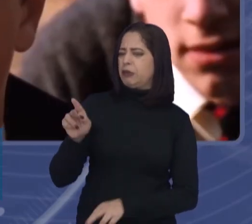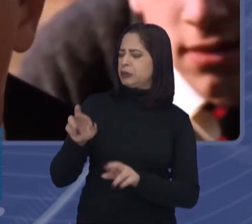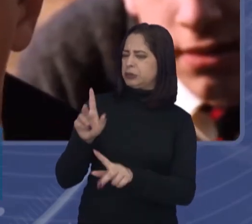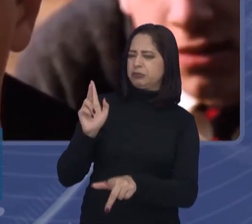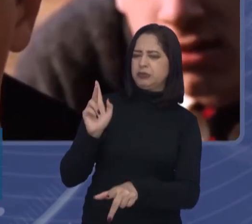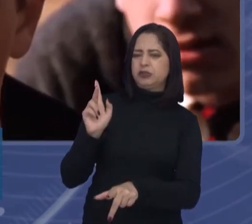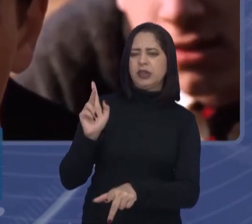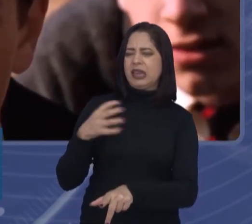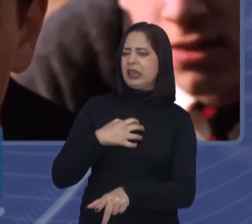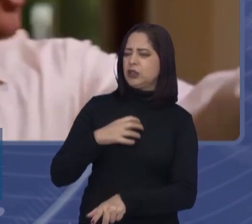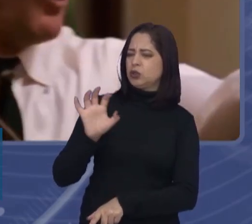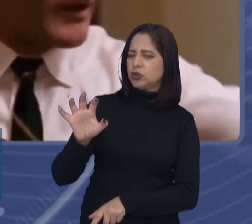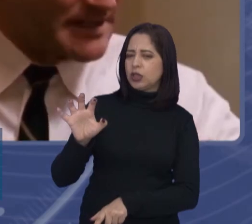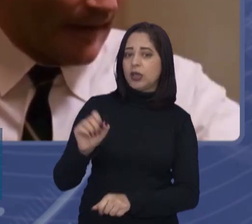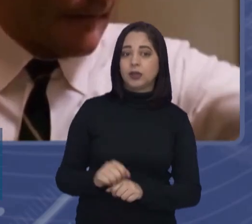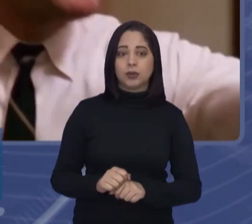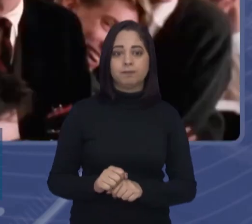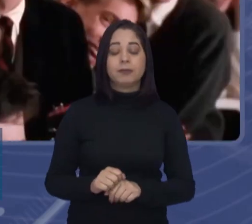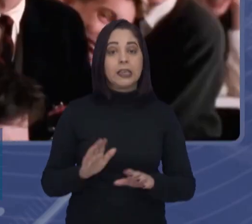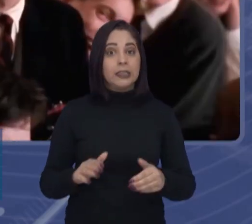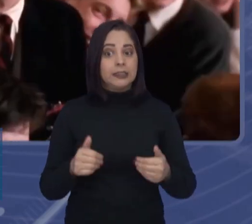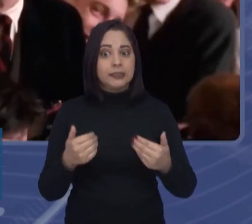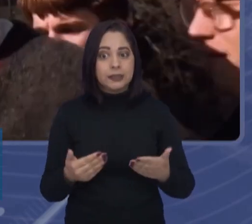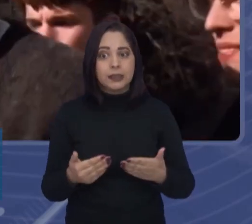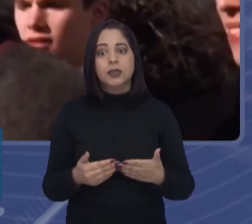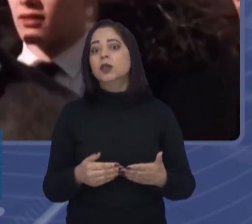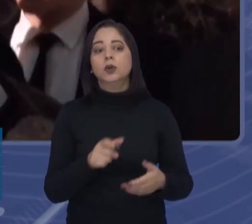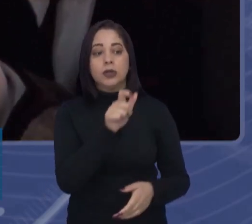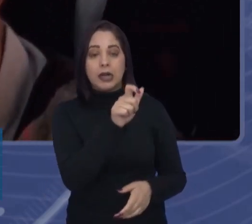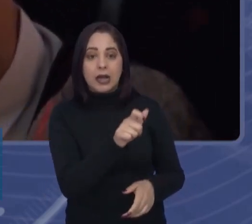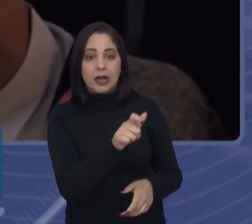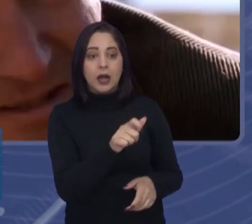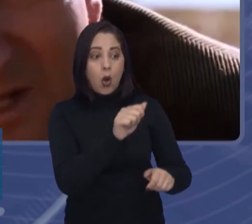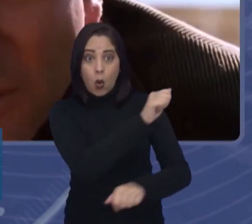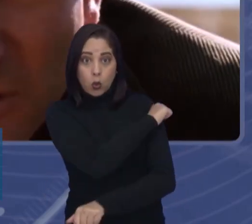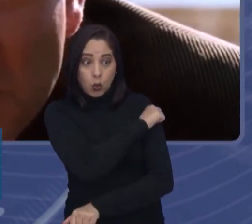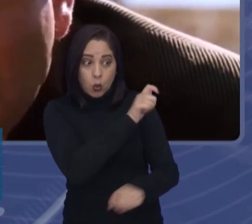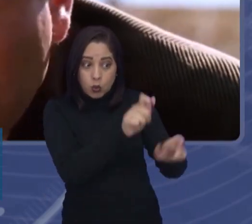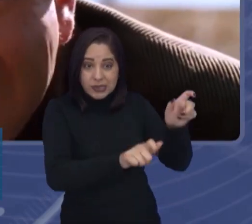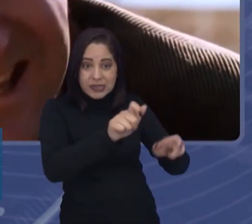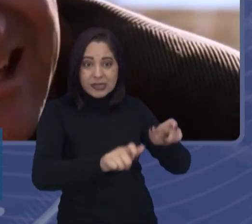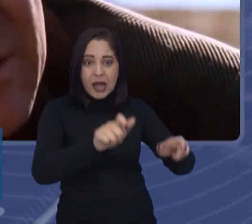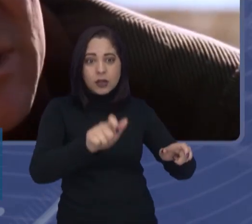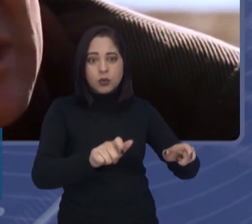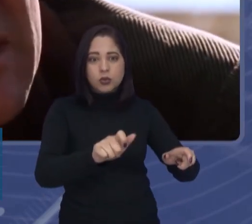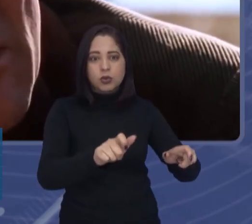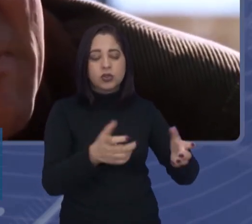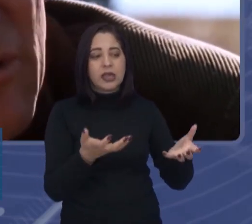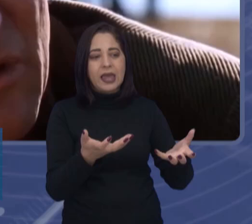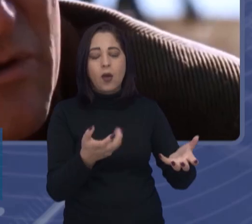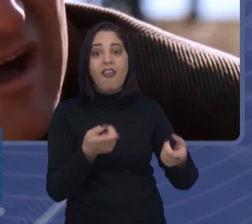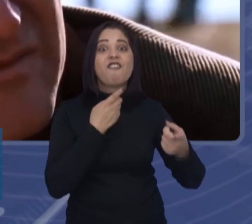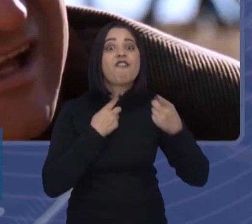filme. E aí ele começa a despertar, né, nos alunos o desejo por outras